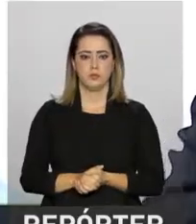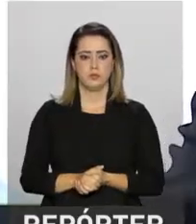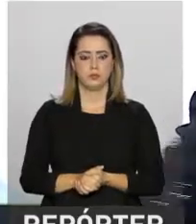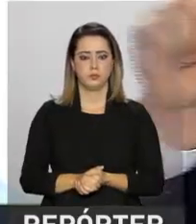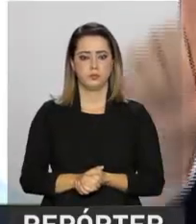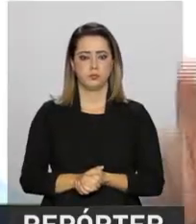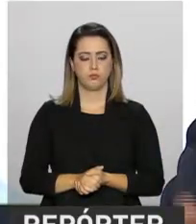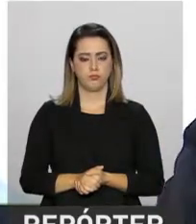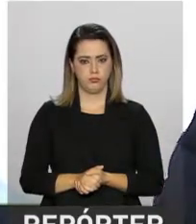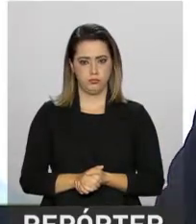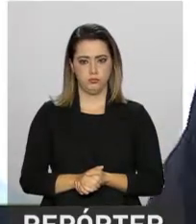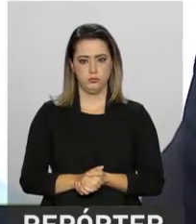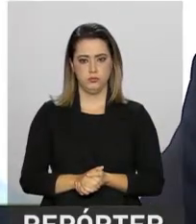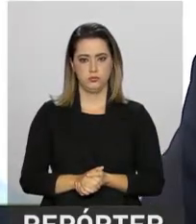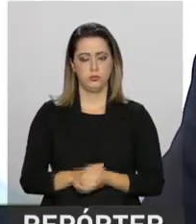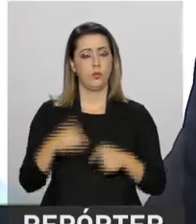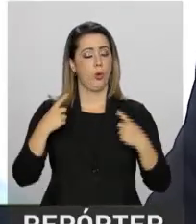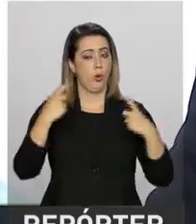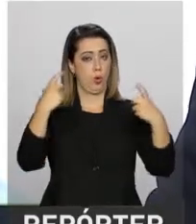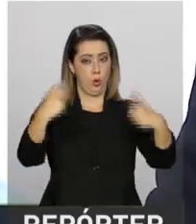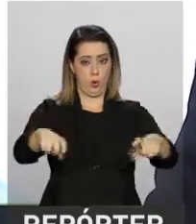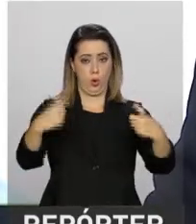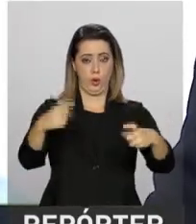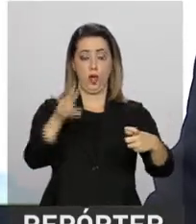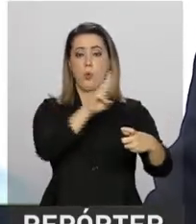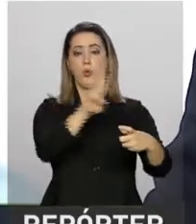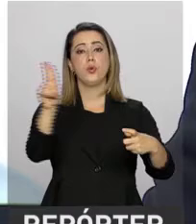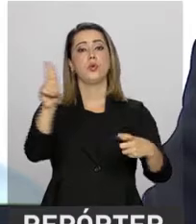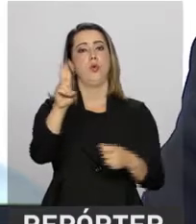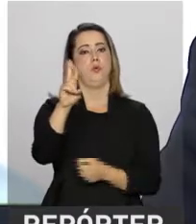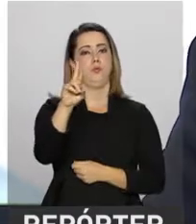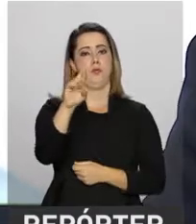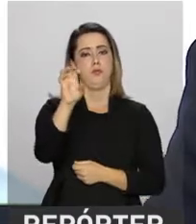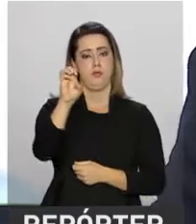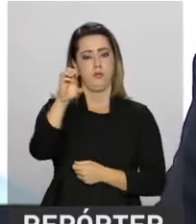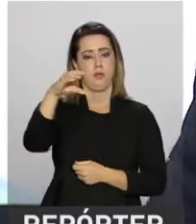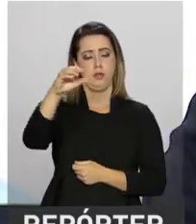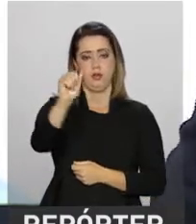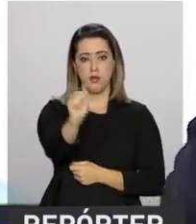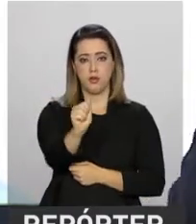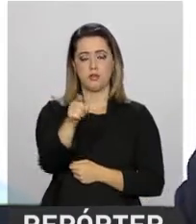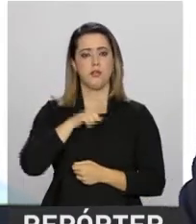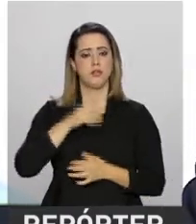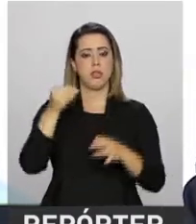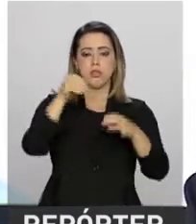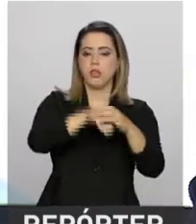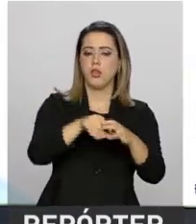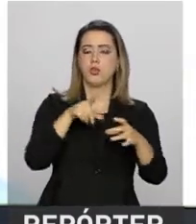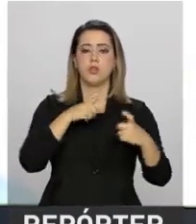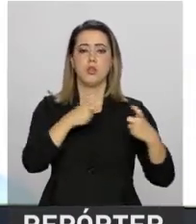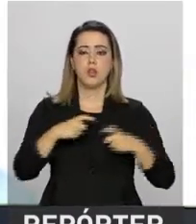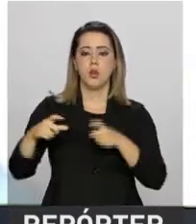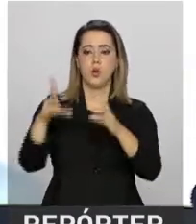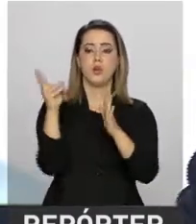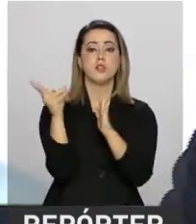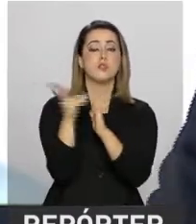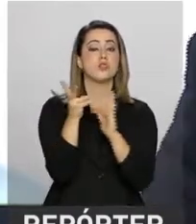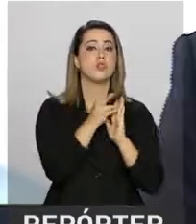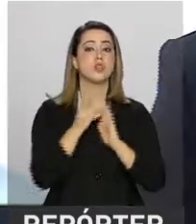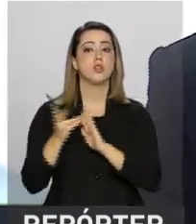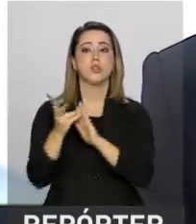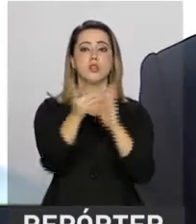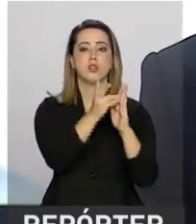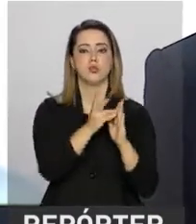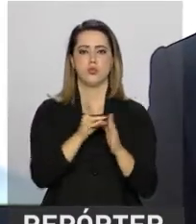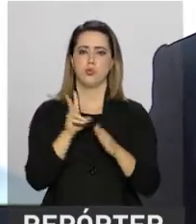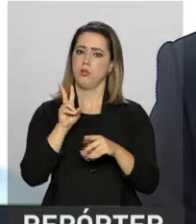A área denominada Renca, dentro dela tem uma série de reservas ambientais e